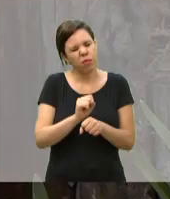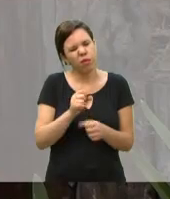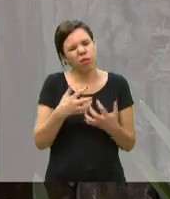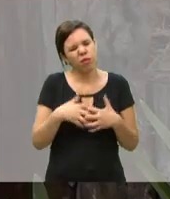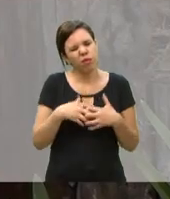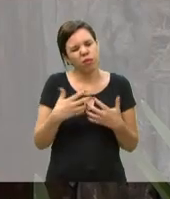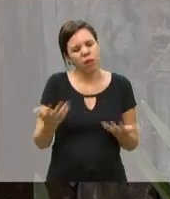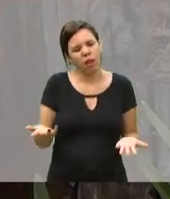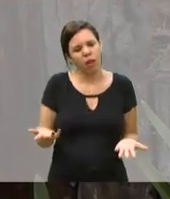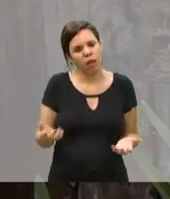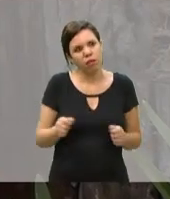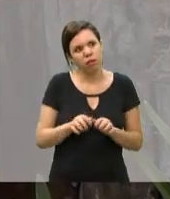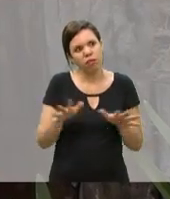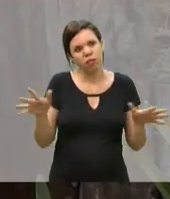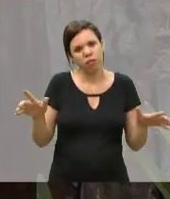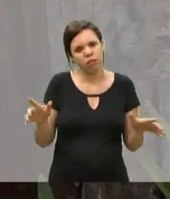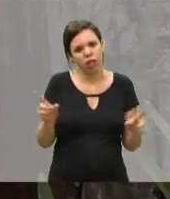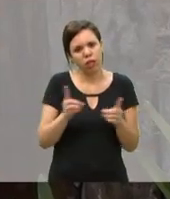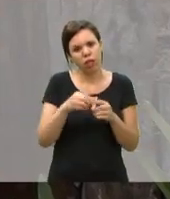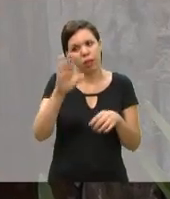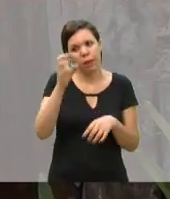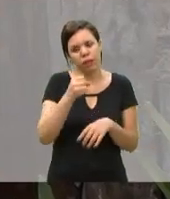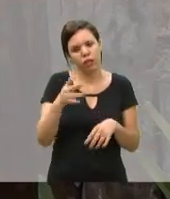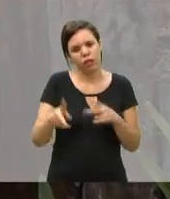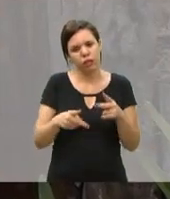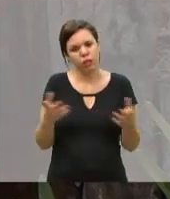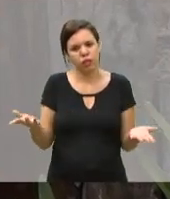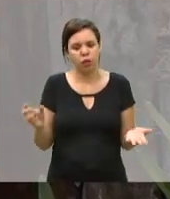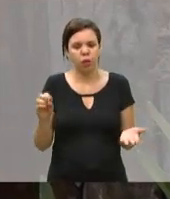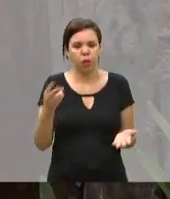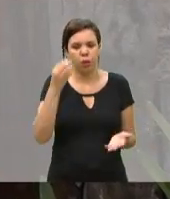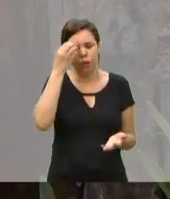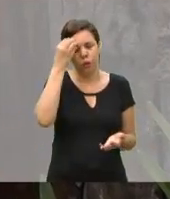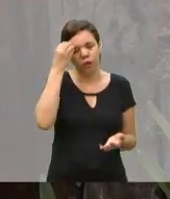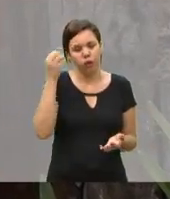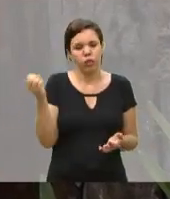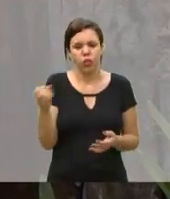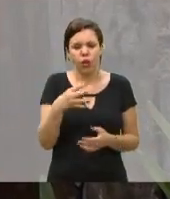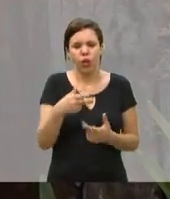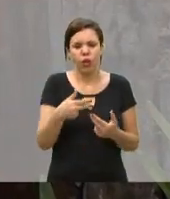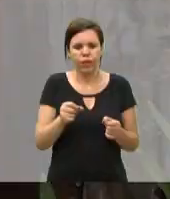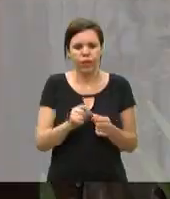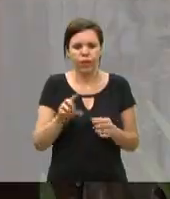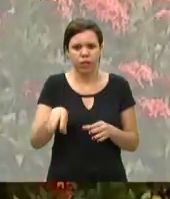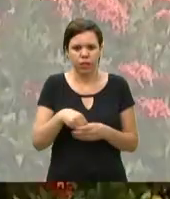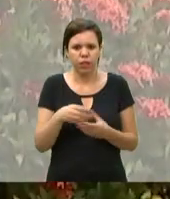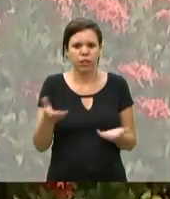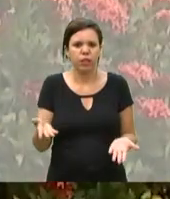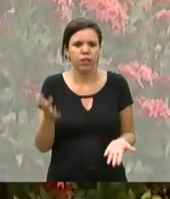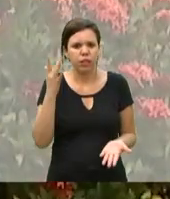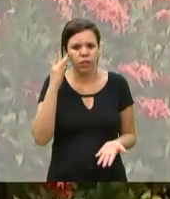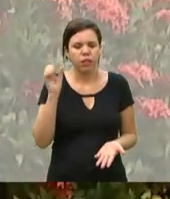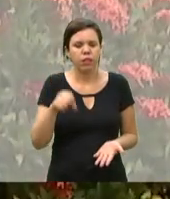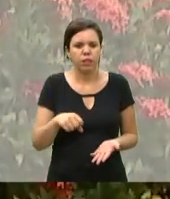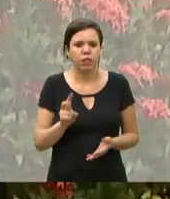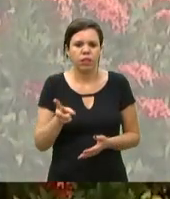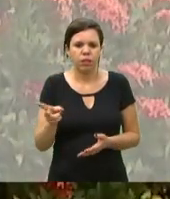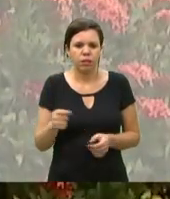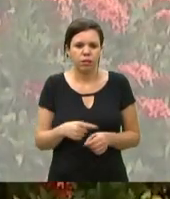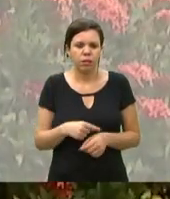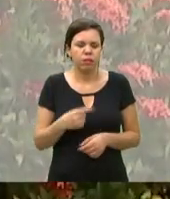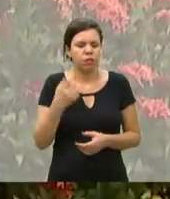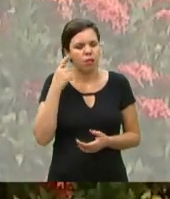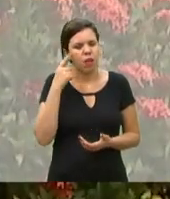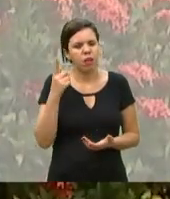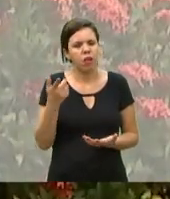pensar? Ampliar, atender mais gente, ou isso, trazer, né, novas atividades? O que que vocês, sempre, pensam? Sempre, né?